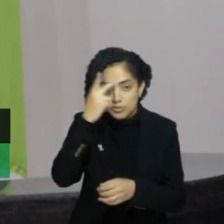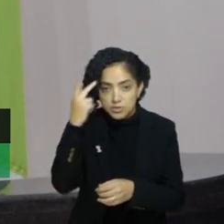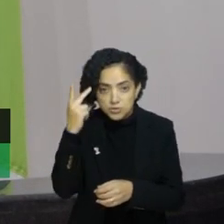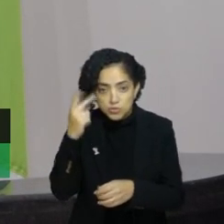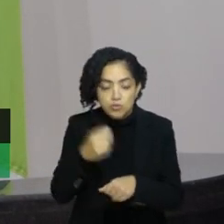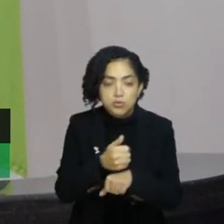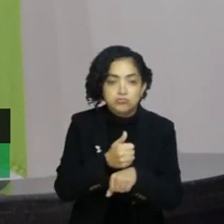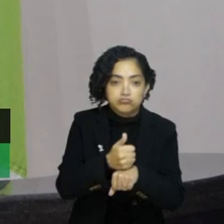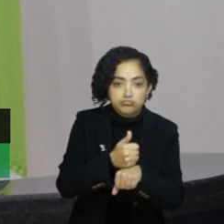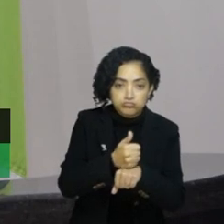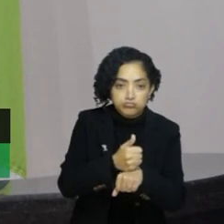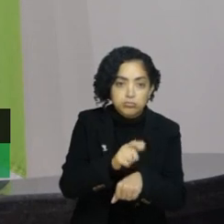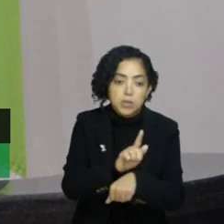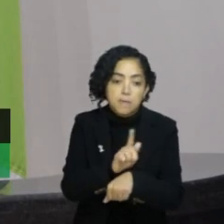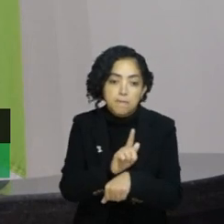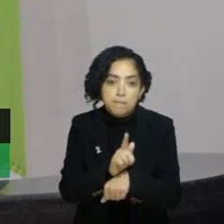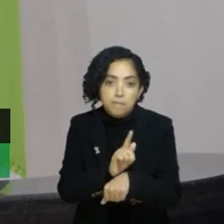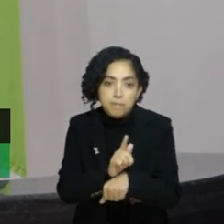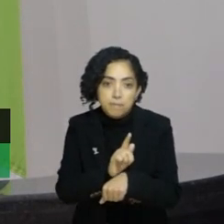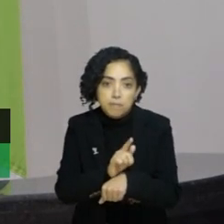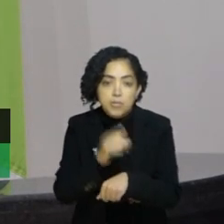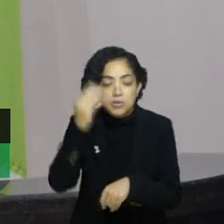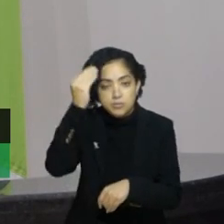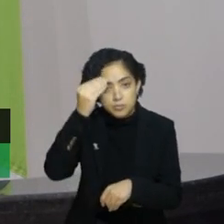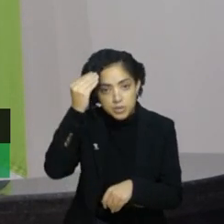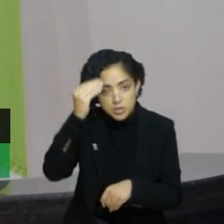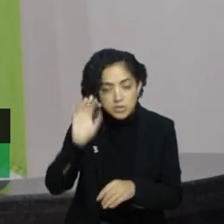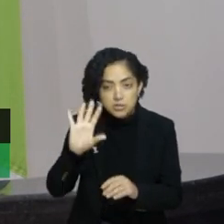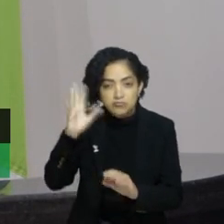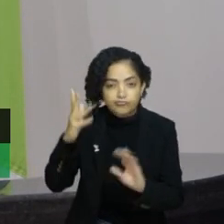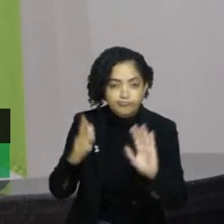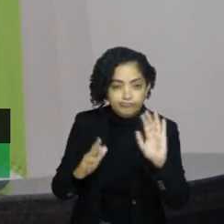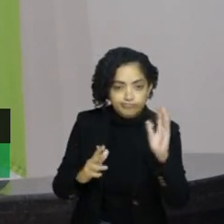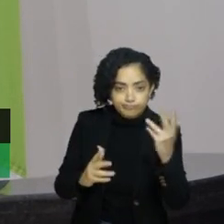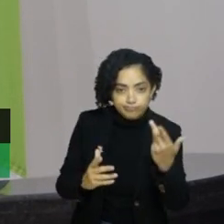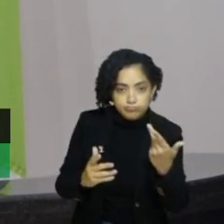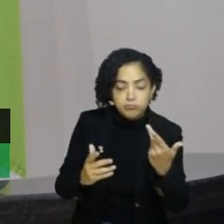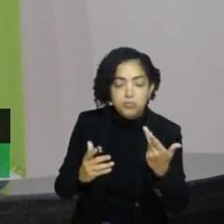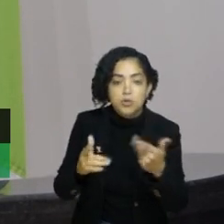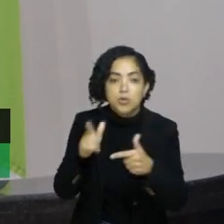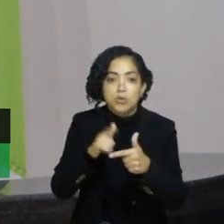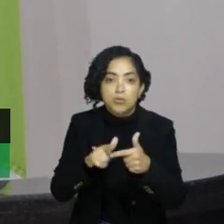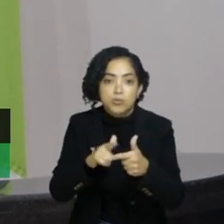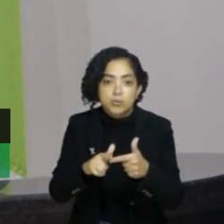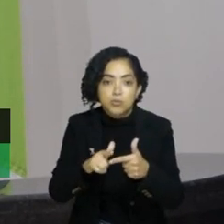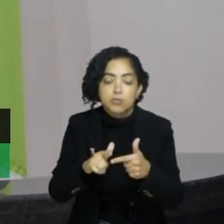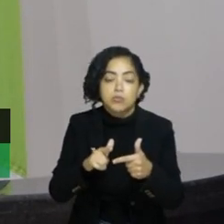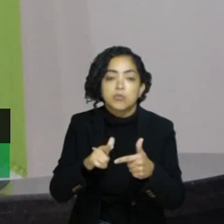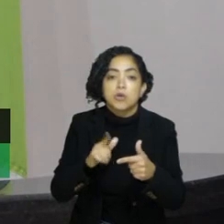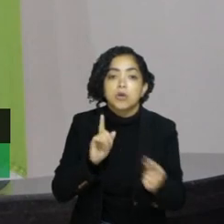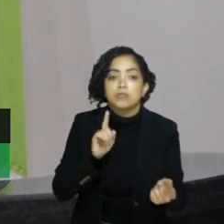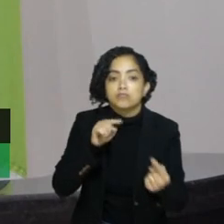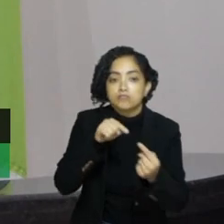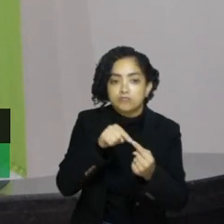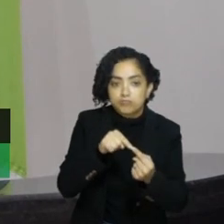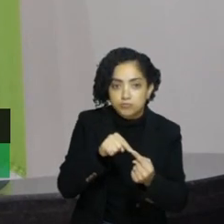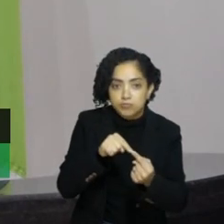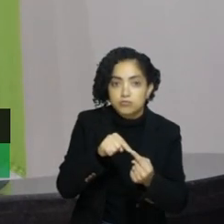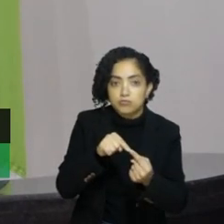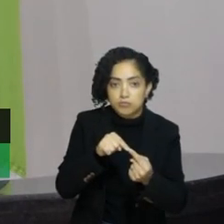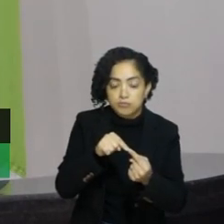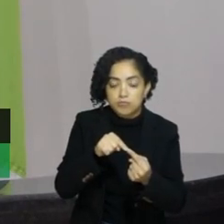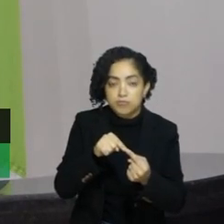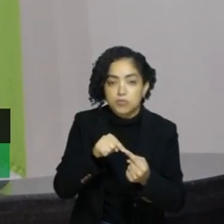crise e desastres, com autorização da Câmara de Vereadores, no propósito de